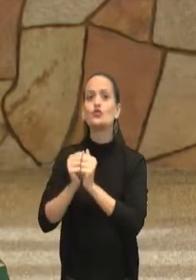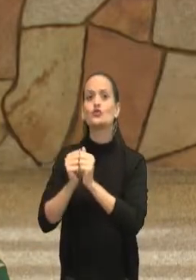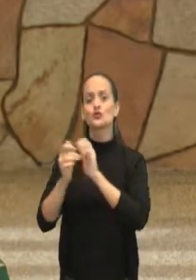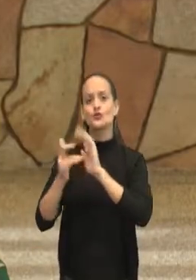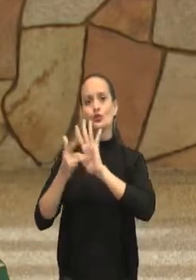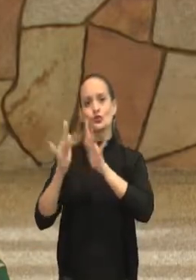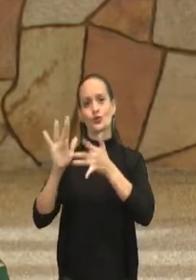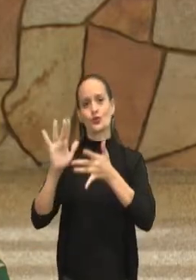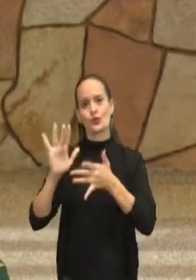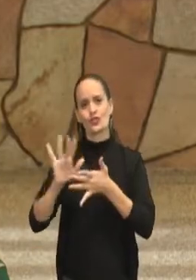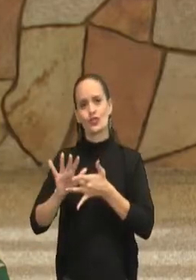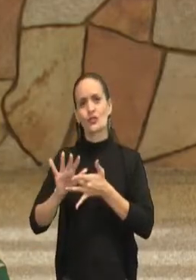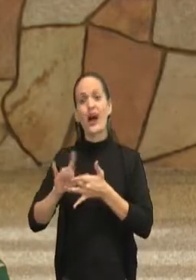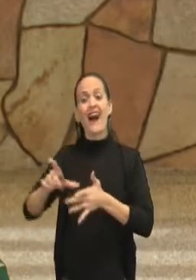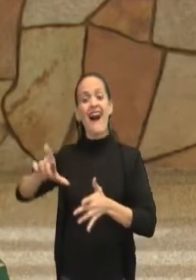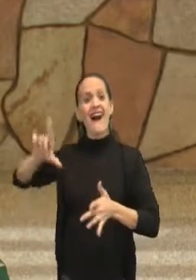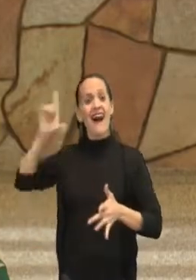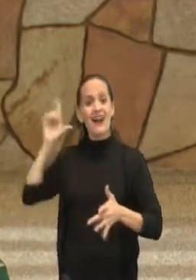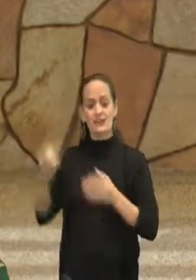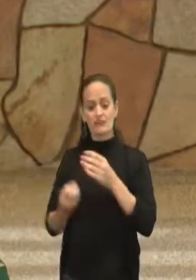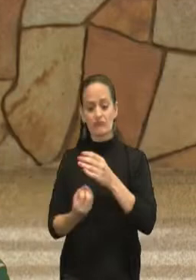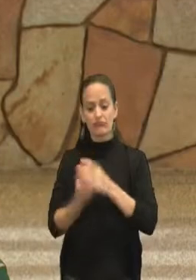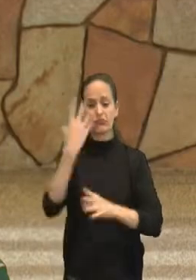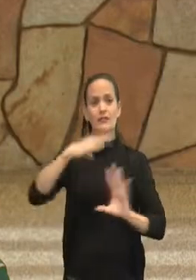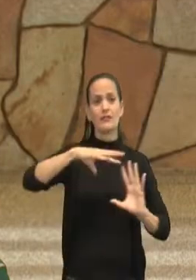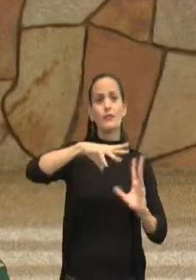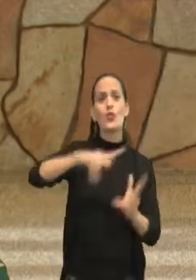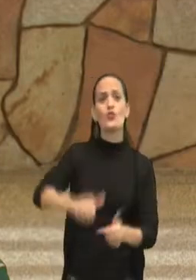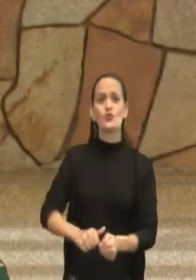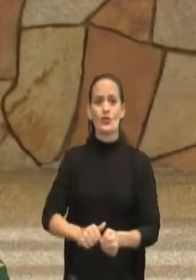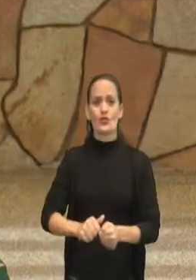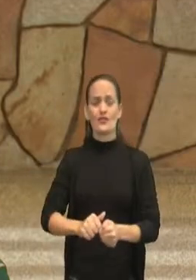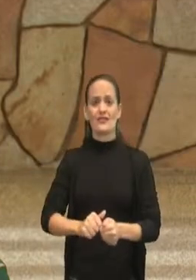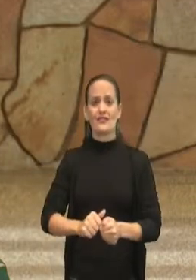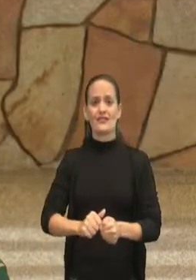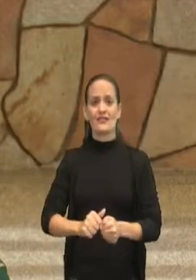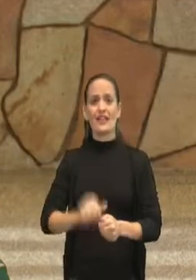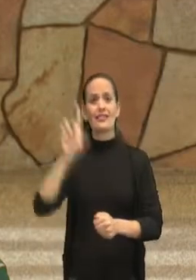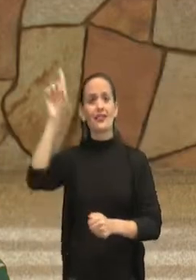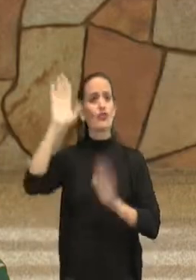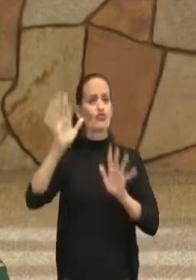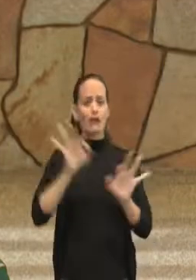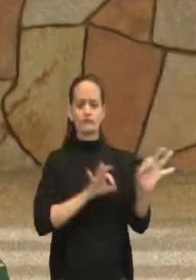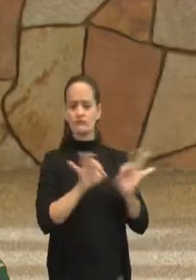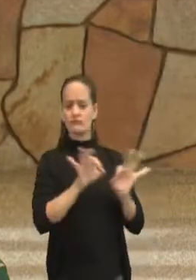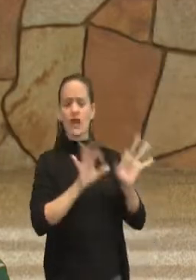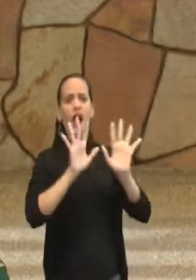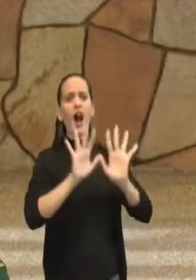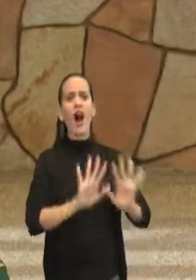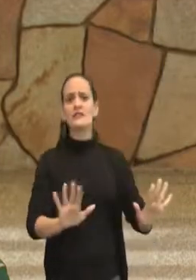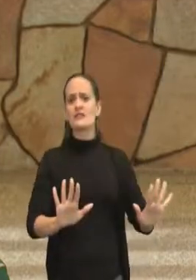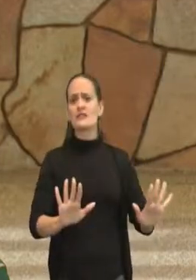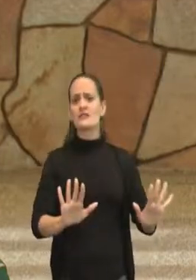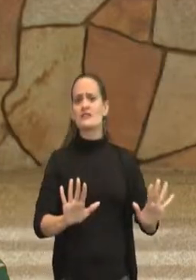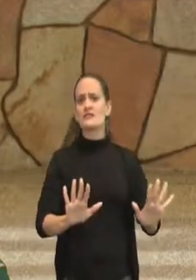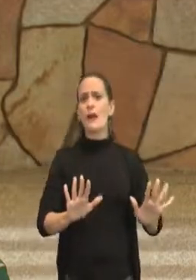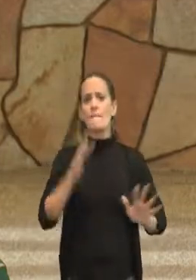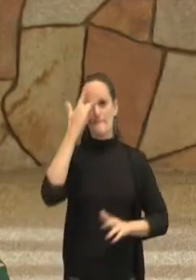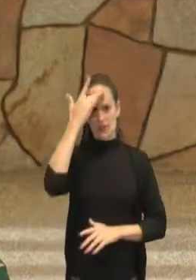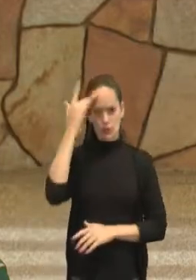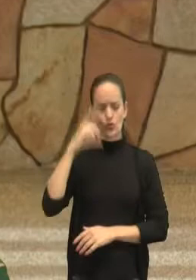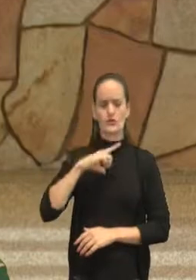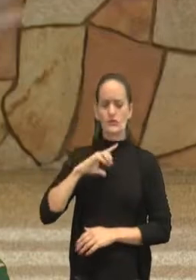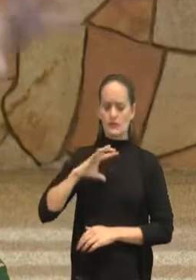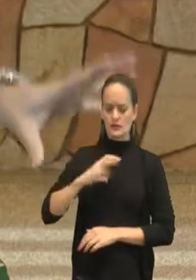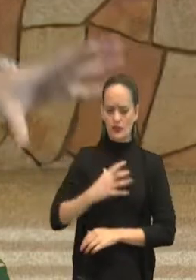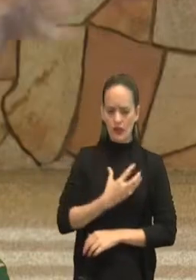da fundação do mundo, antes dos tempos, desde a eternidade, Deus definiu assim: serão salvos, passarão a